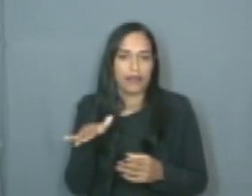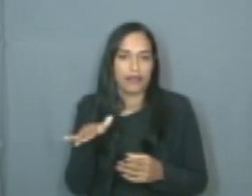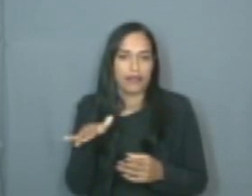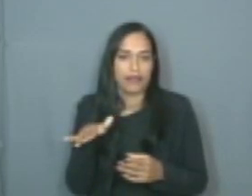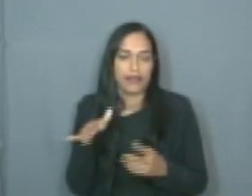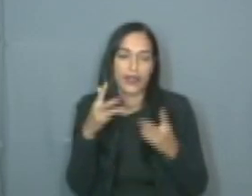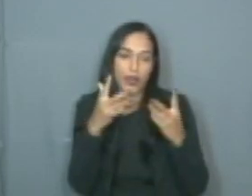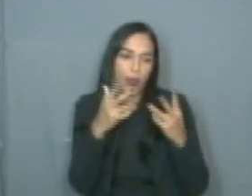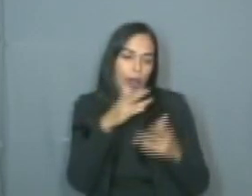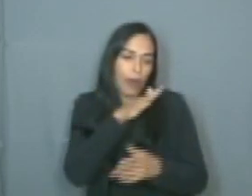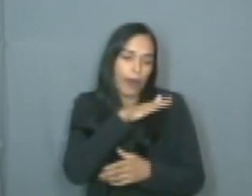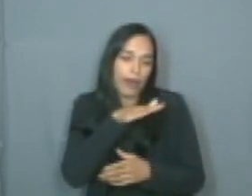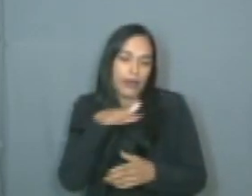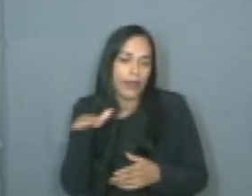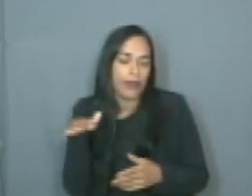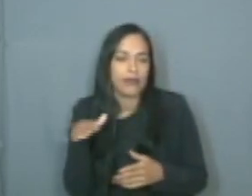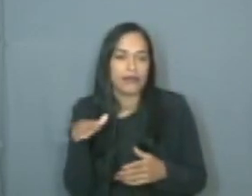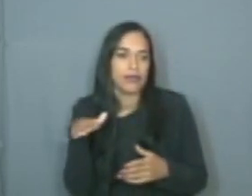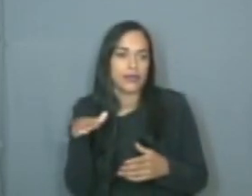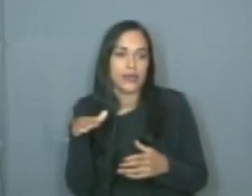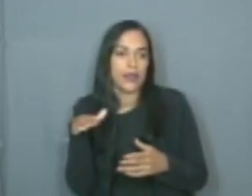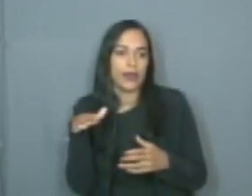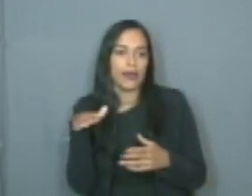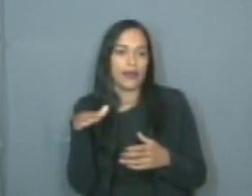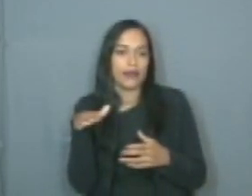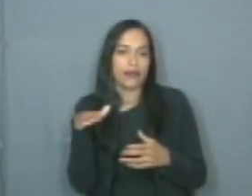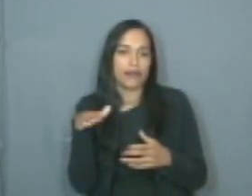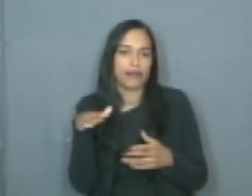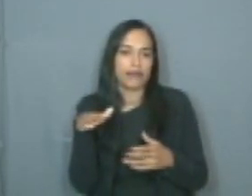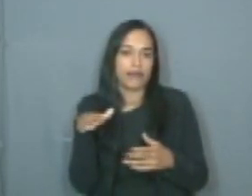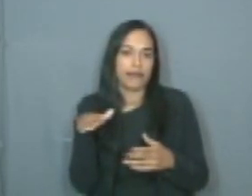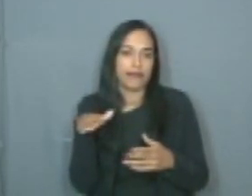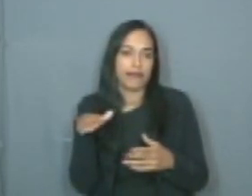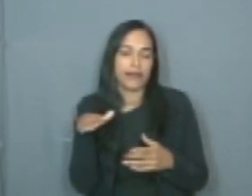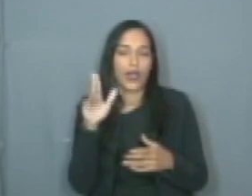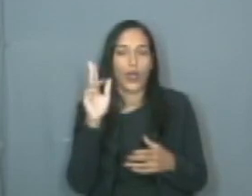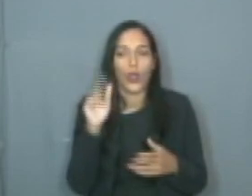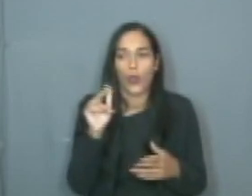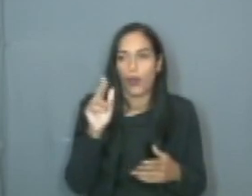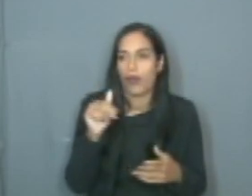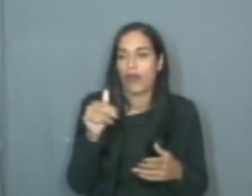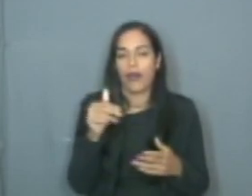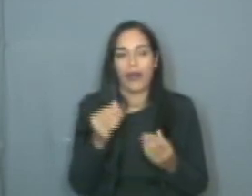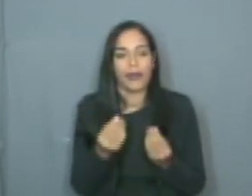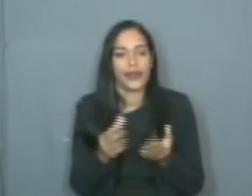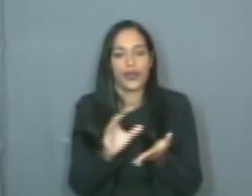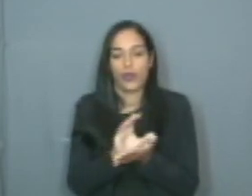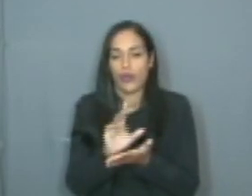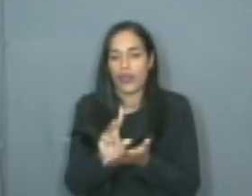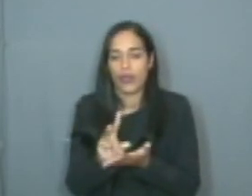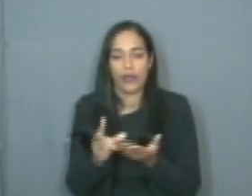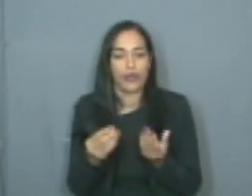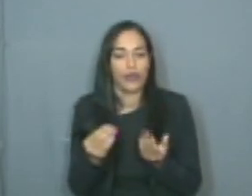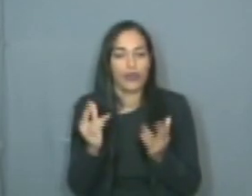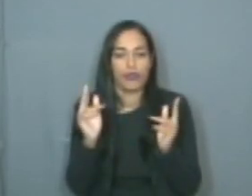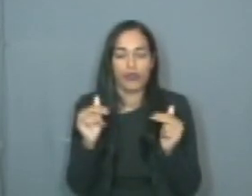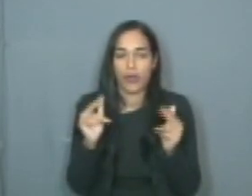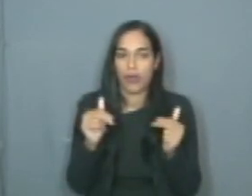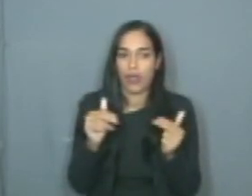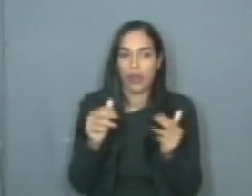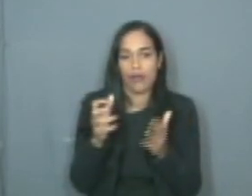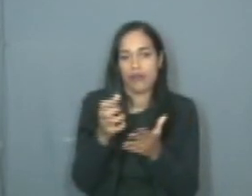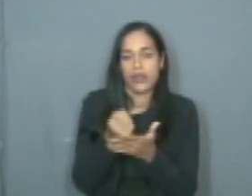bola numa rua de areia, né, que nunca pegou um ônibus, nunca entregou um currículo. Ficar